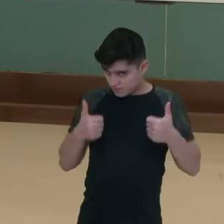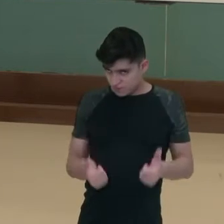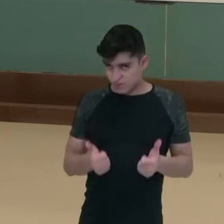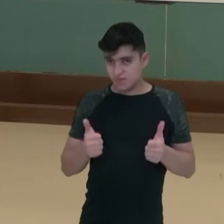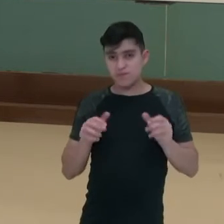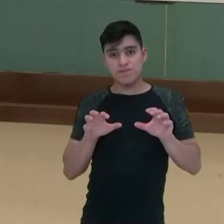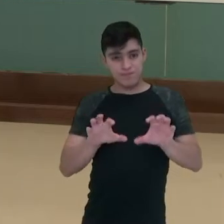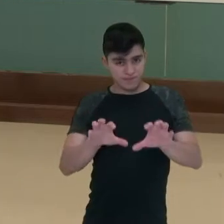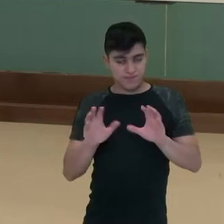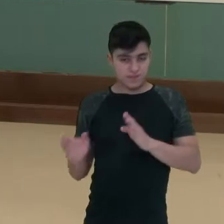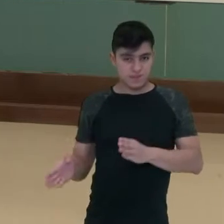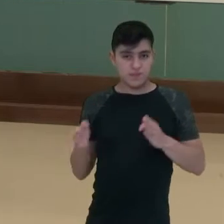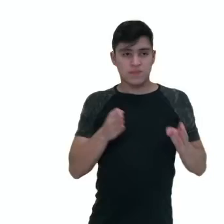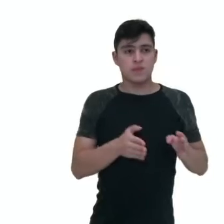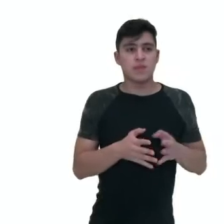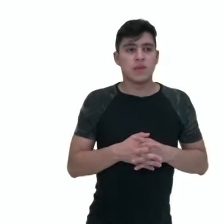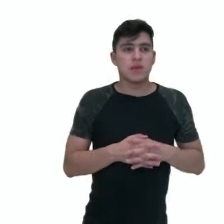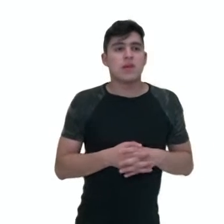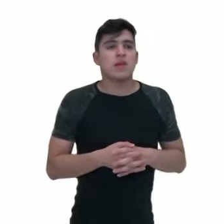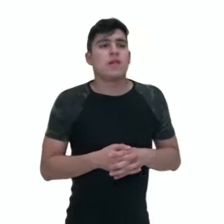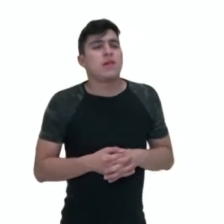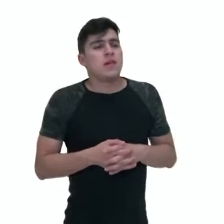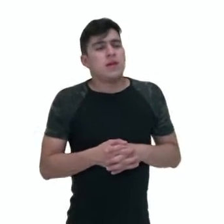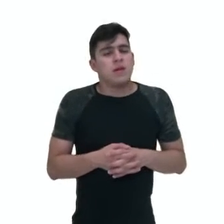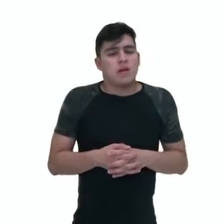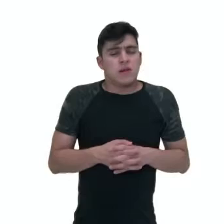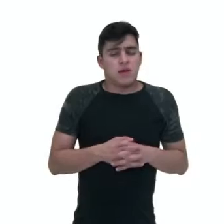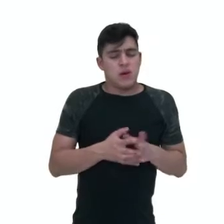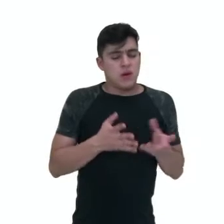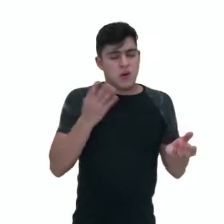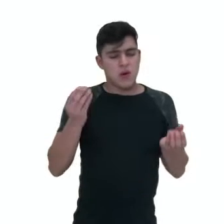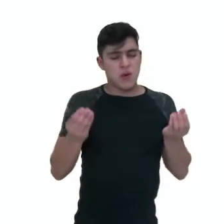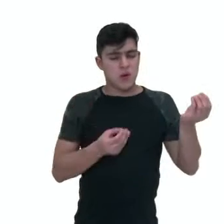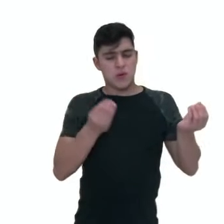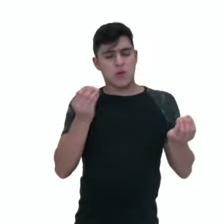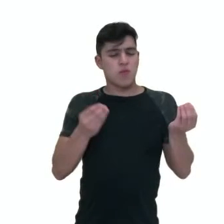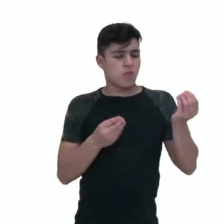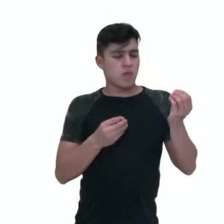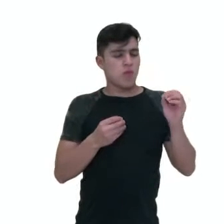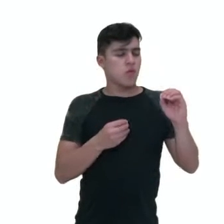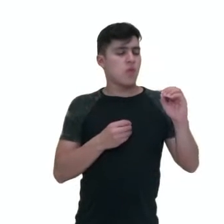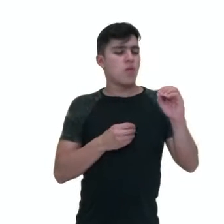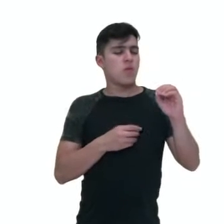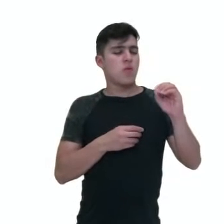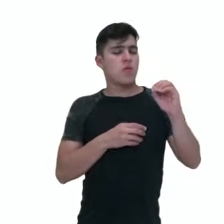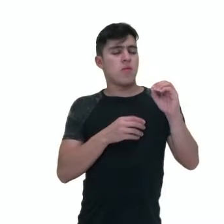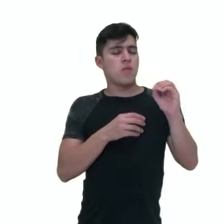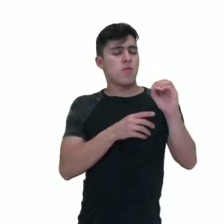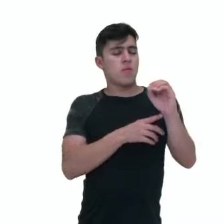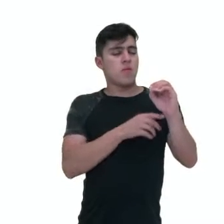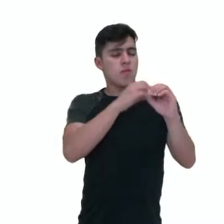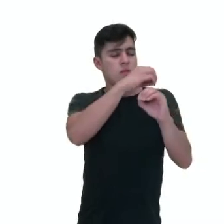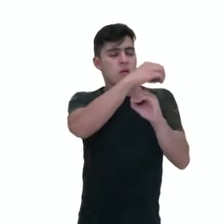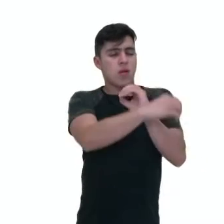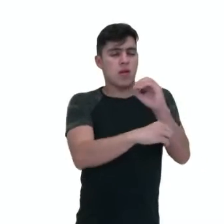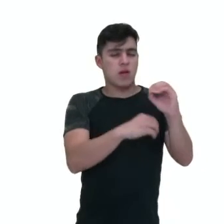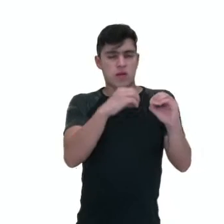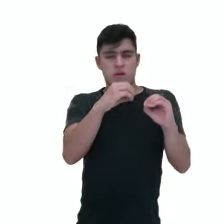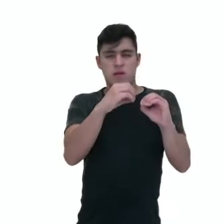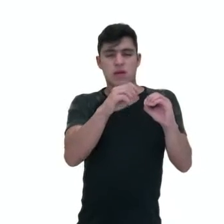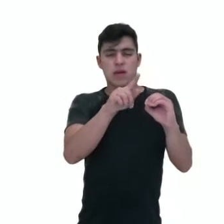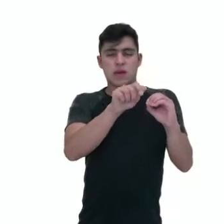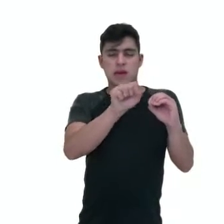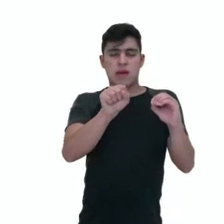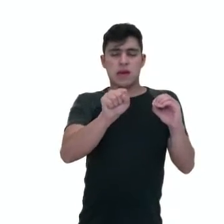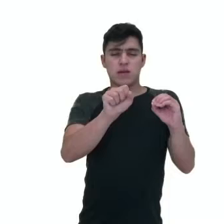seja. Como a molécula de gás ozônio é formada? O ozônio é formado quando